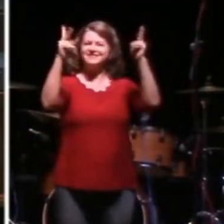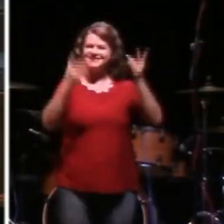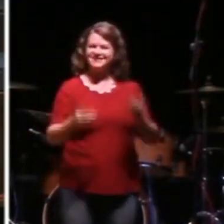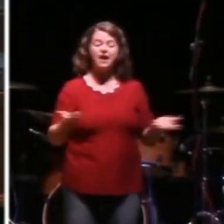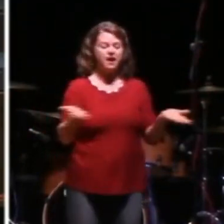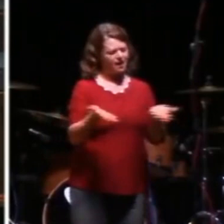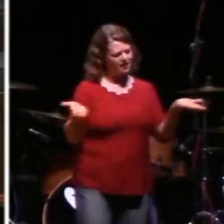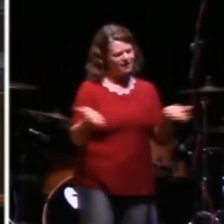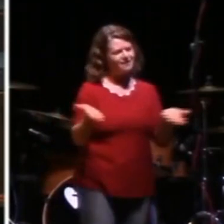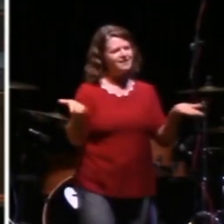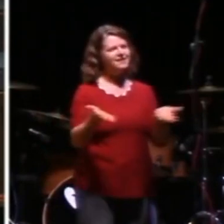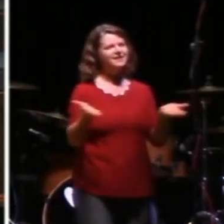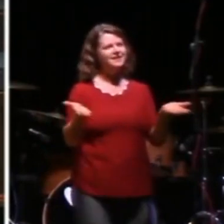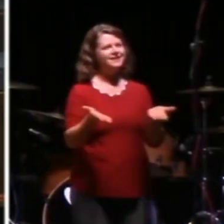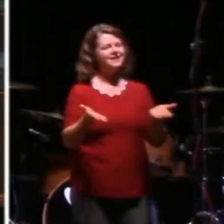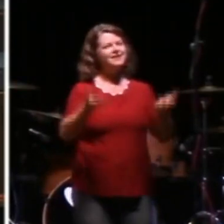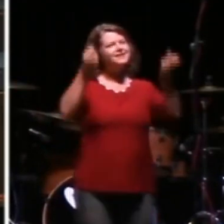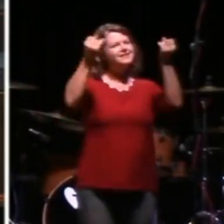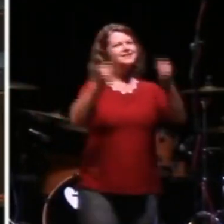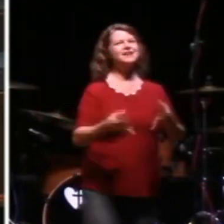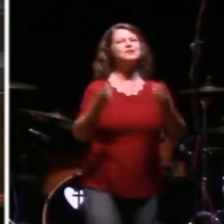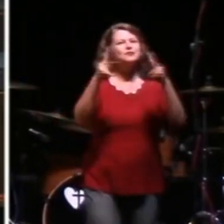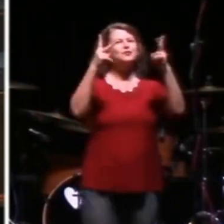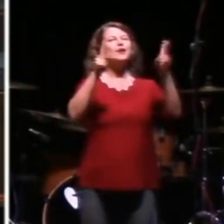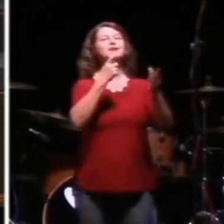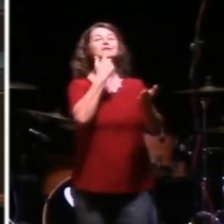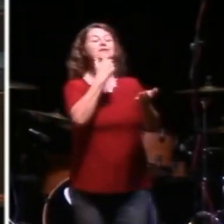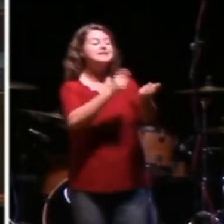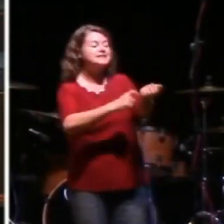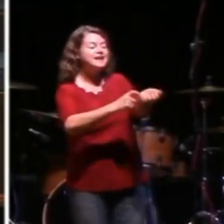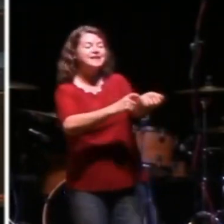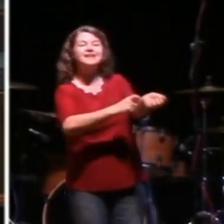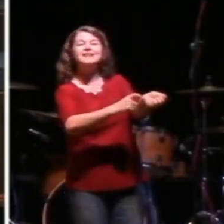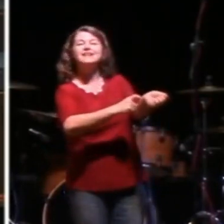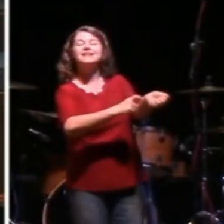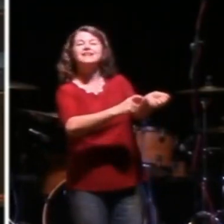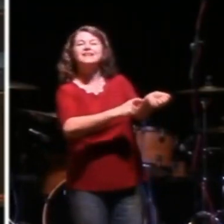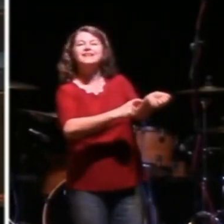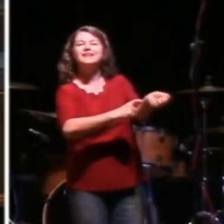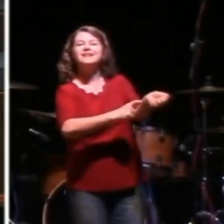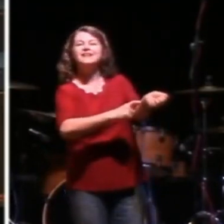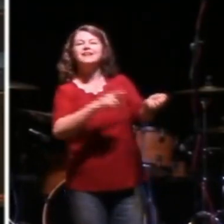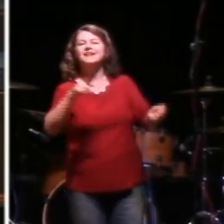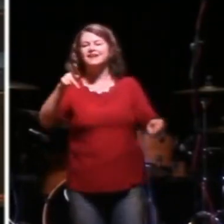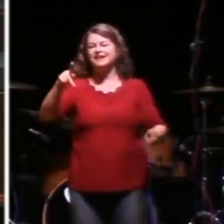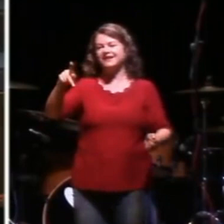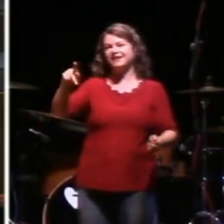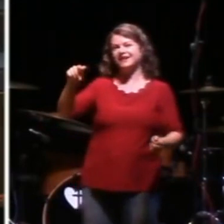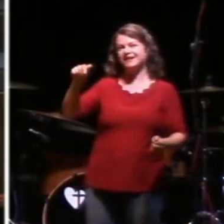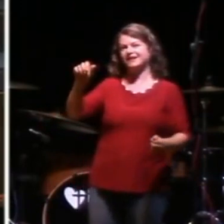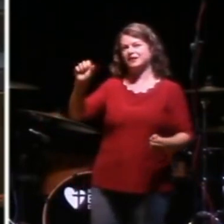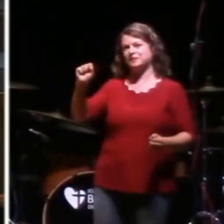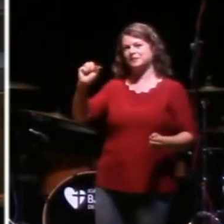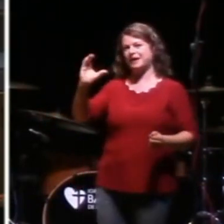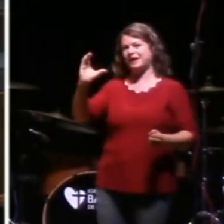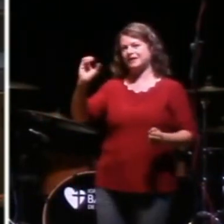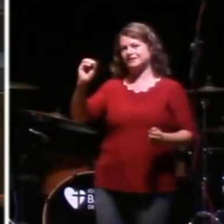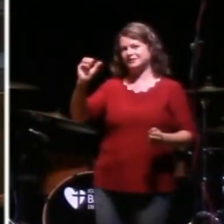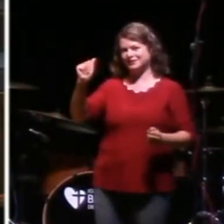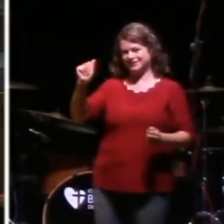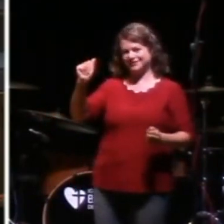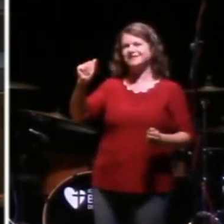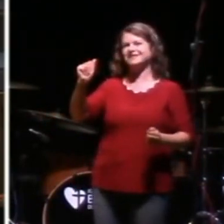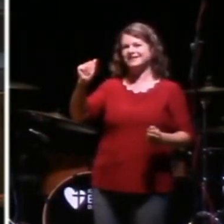a páscoa ela tá anunciando para gente assim como foi no passado assim como eu vi